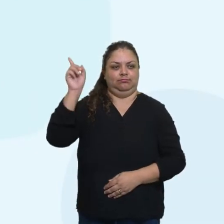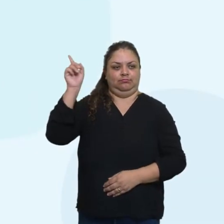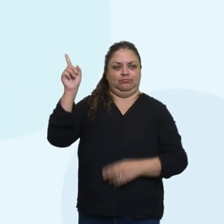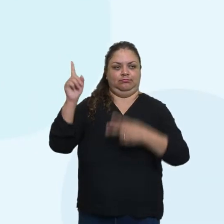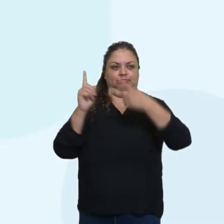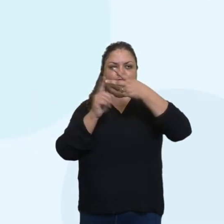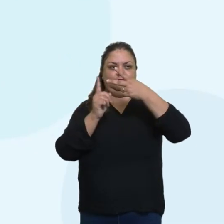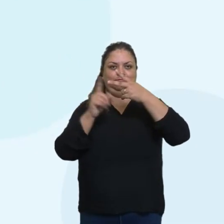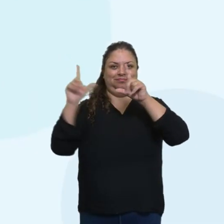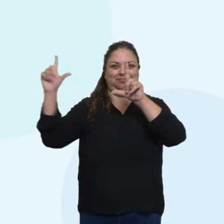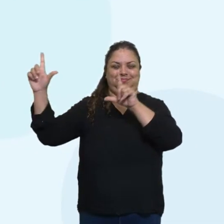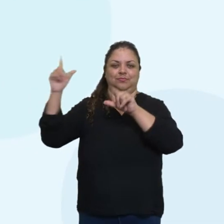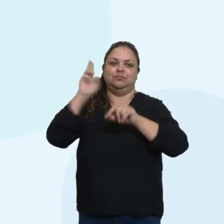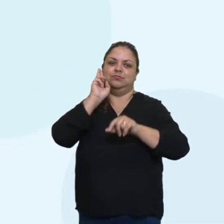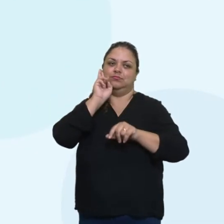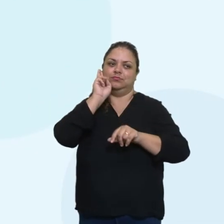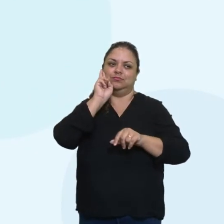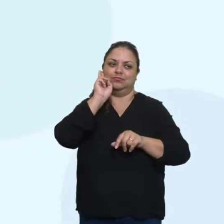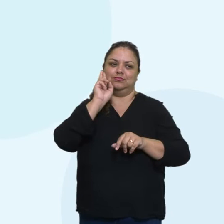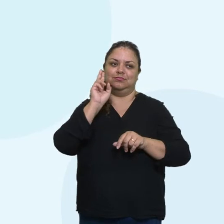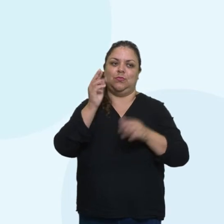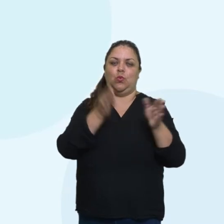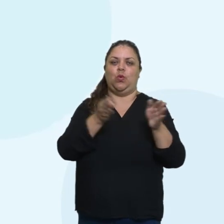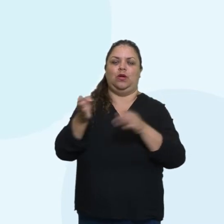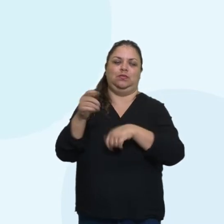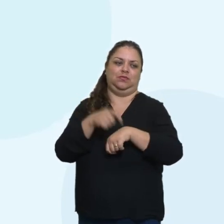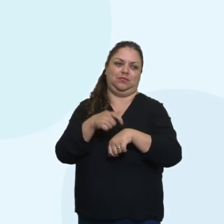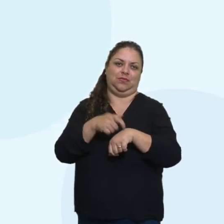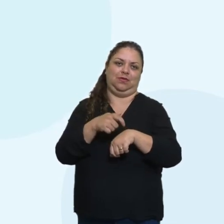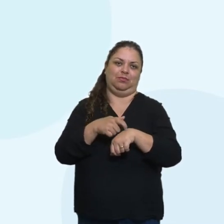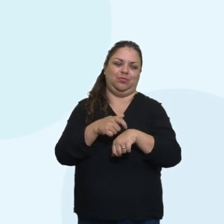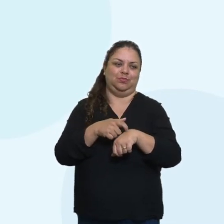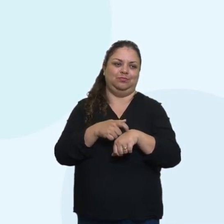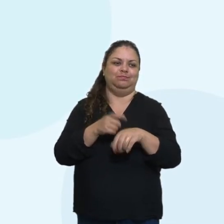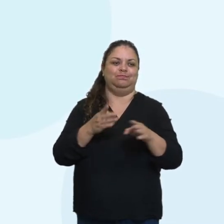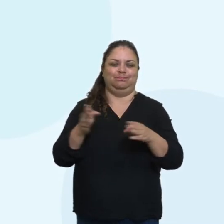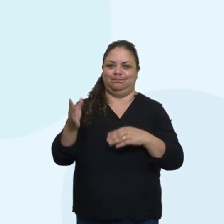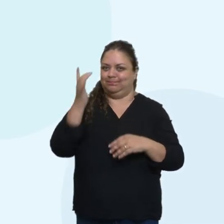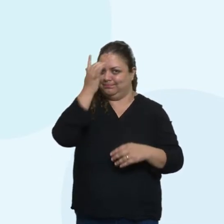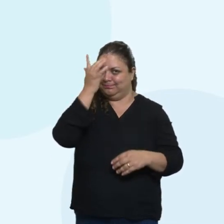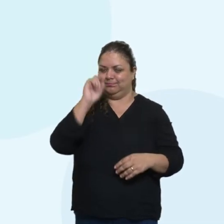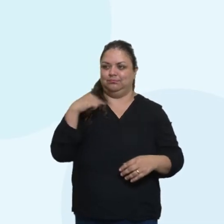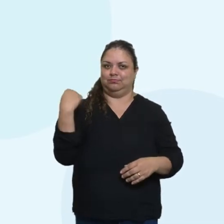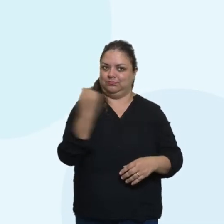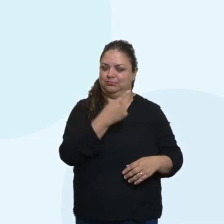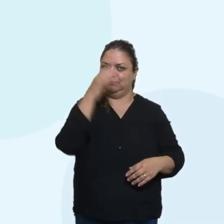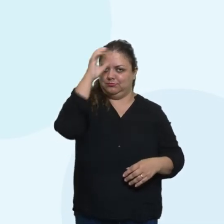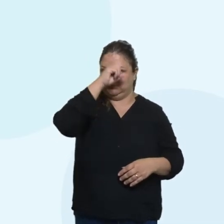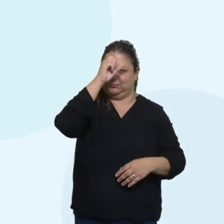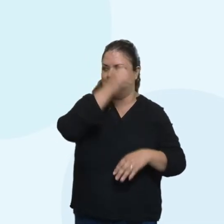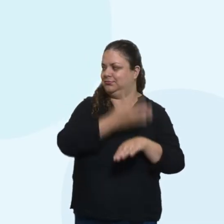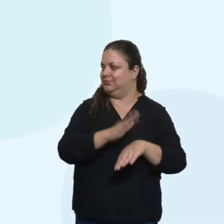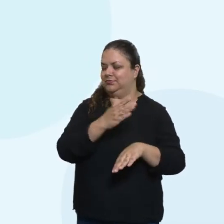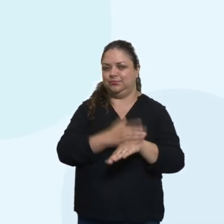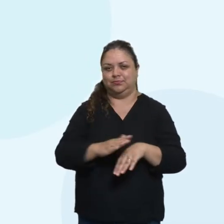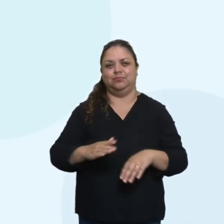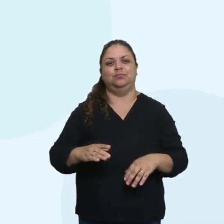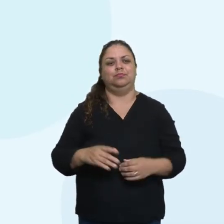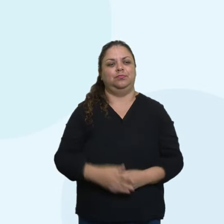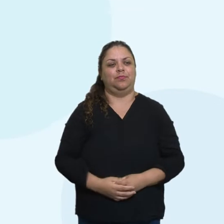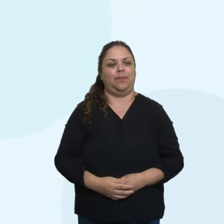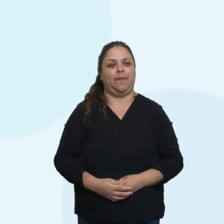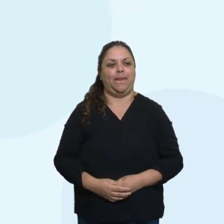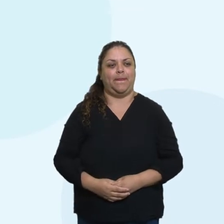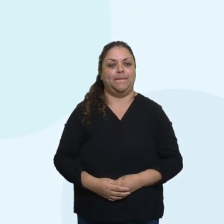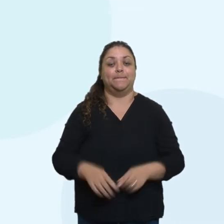ser cobrado dos Estudantes mas a gente mesmo e nós tivemos que ela aprender isso esse alto cobrar